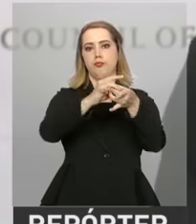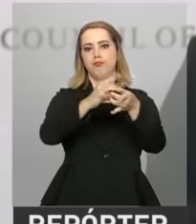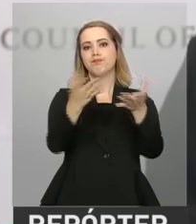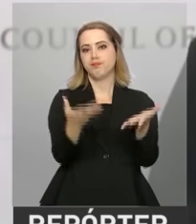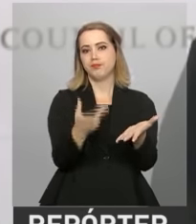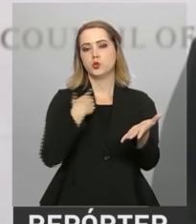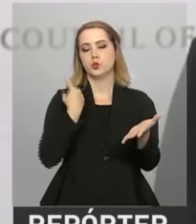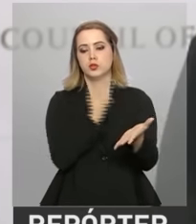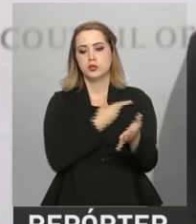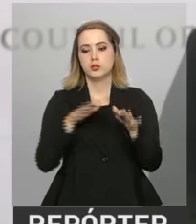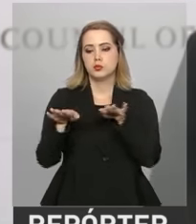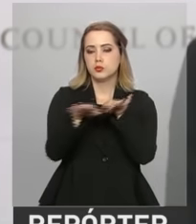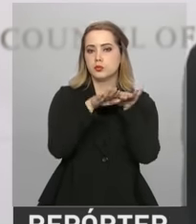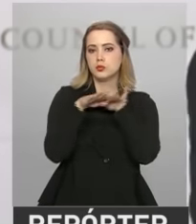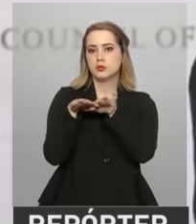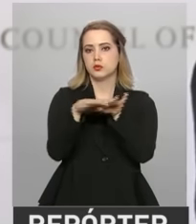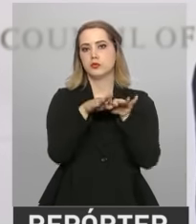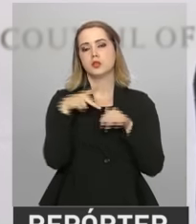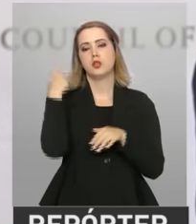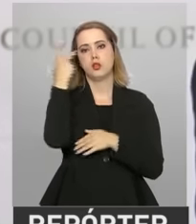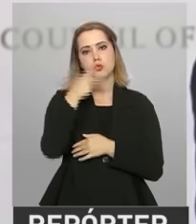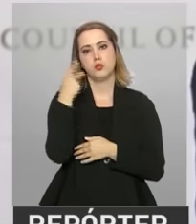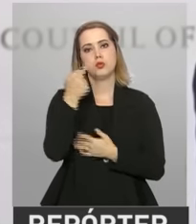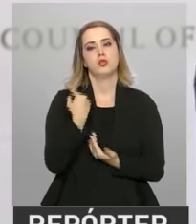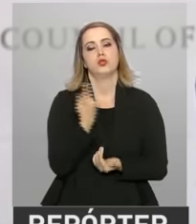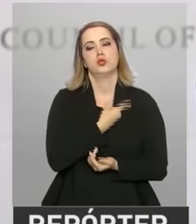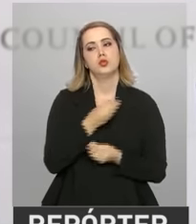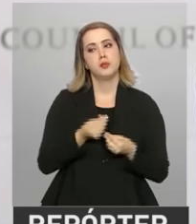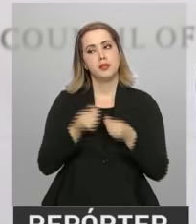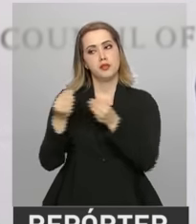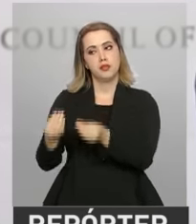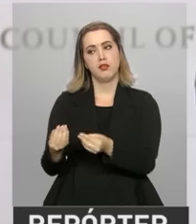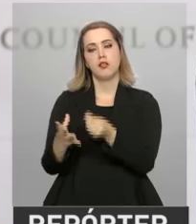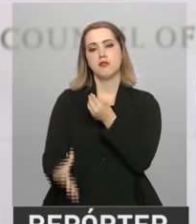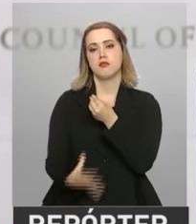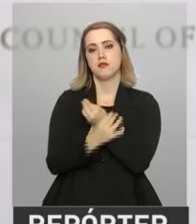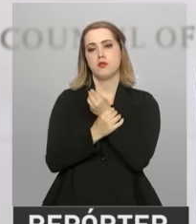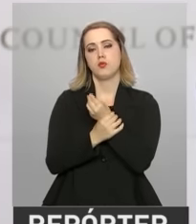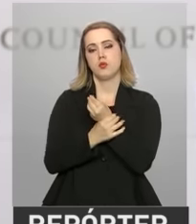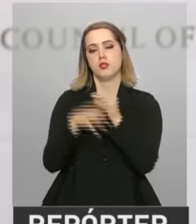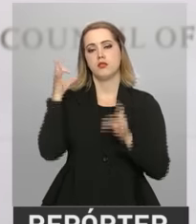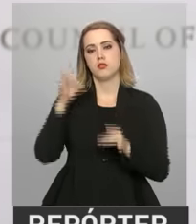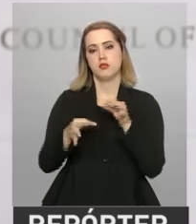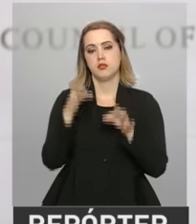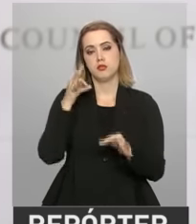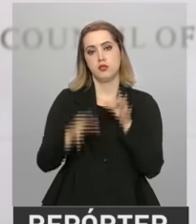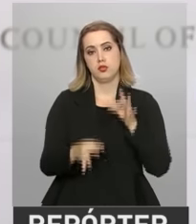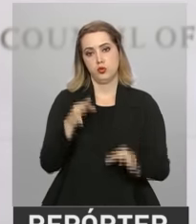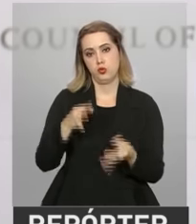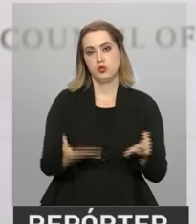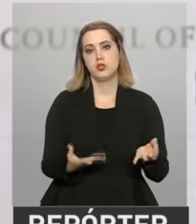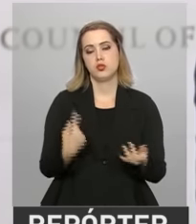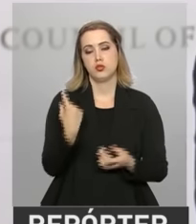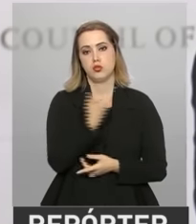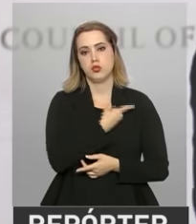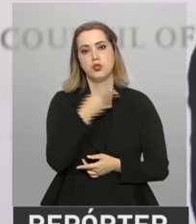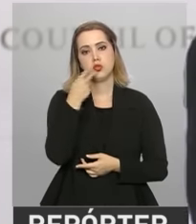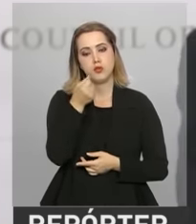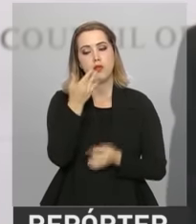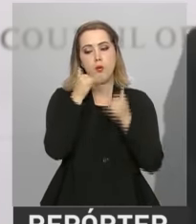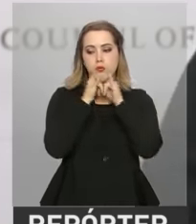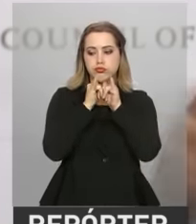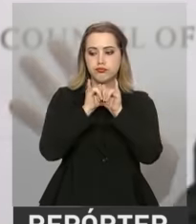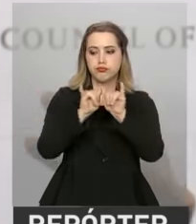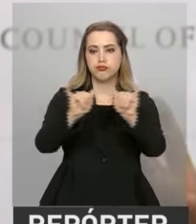uma estabilidade política, o que também dá segurança jurídica, porque nós temos alardeado que lá no Brasil,